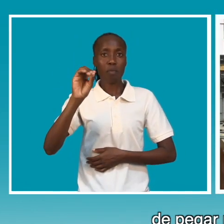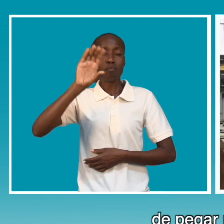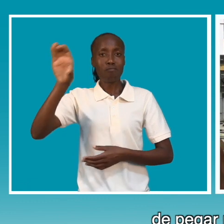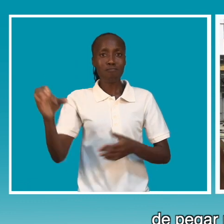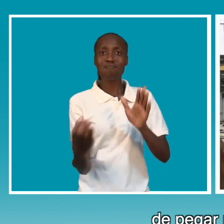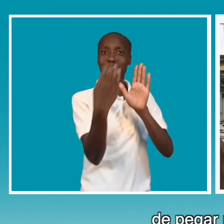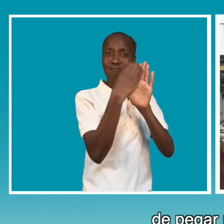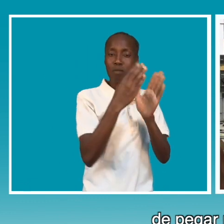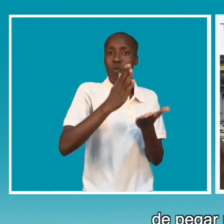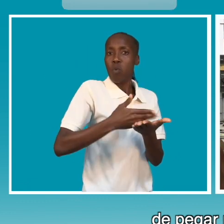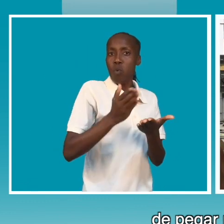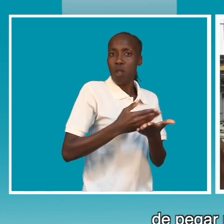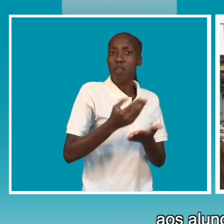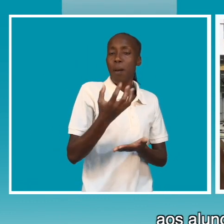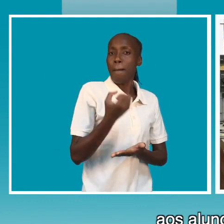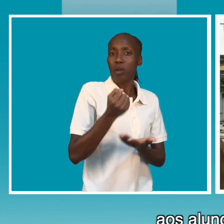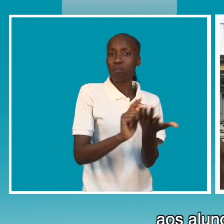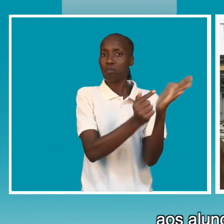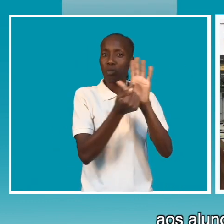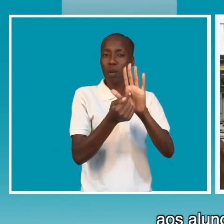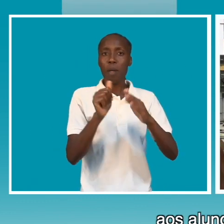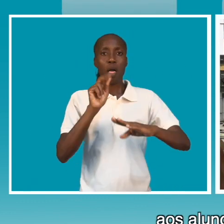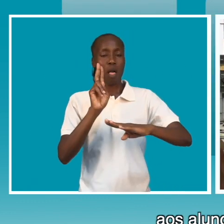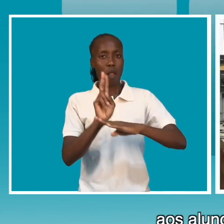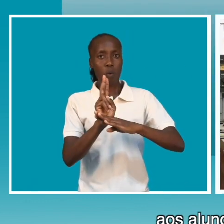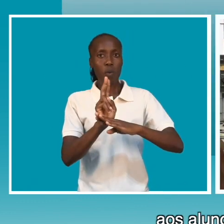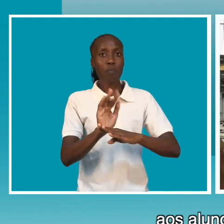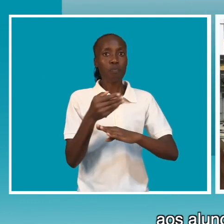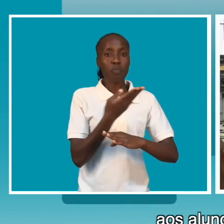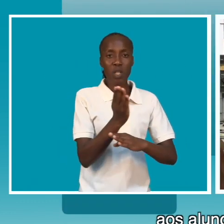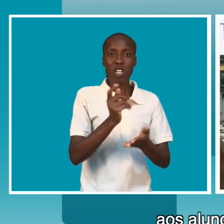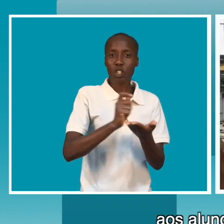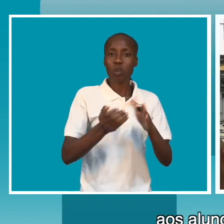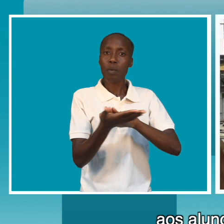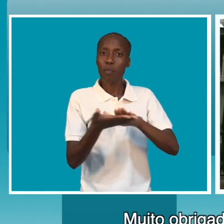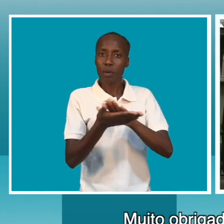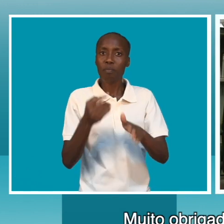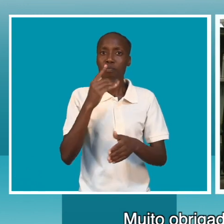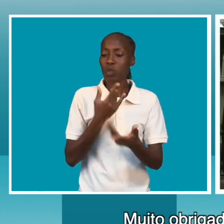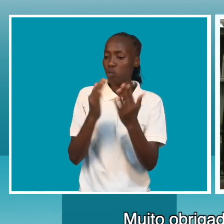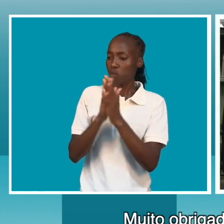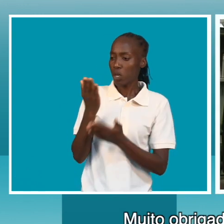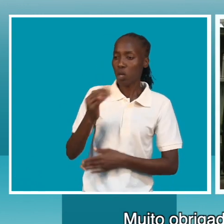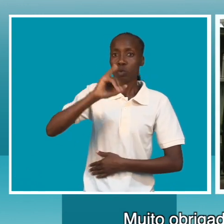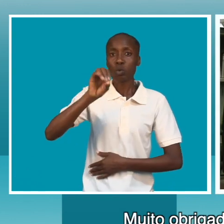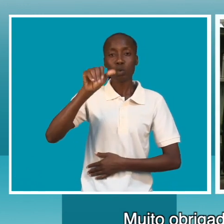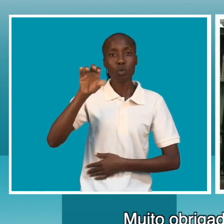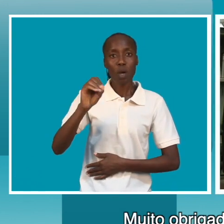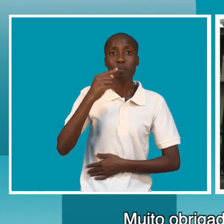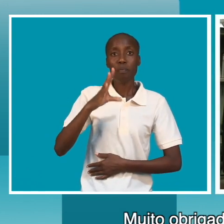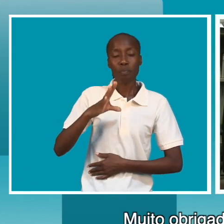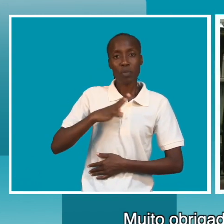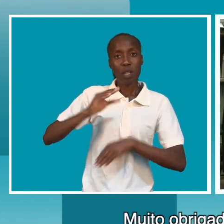livro que serve como referência aos alunos da instrução primária muito obrigado João de Sousa